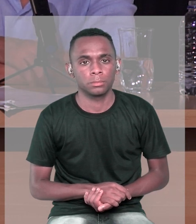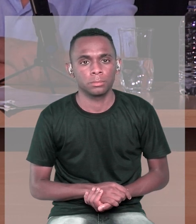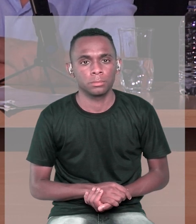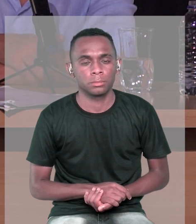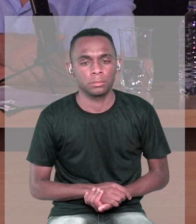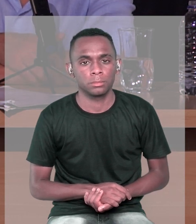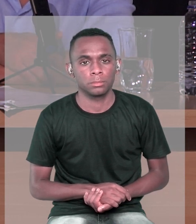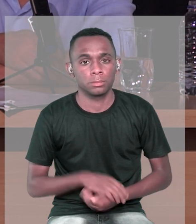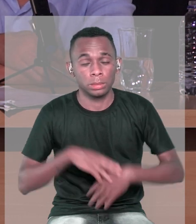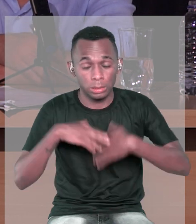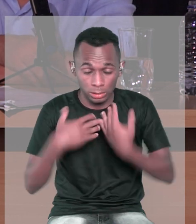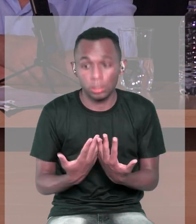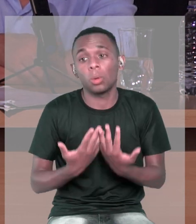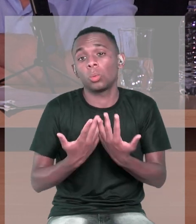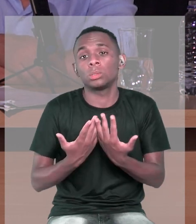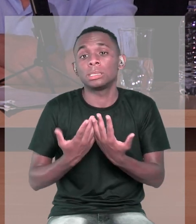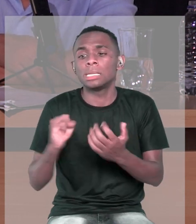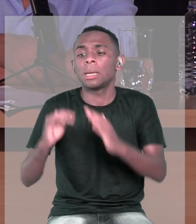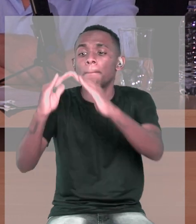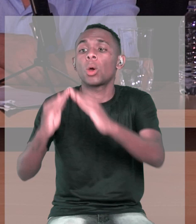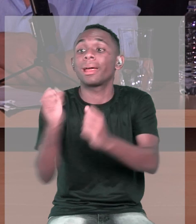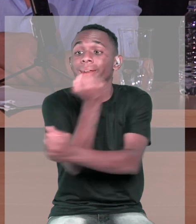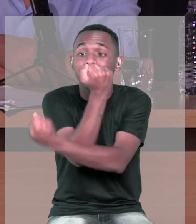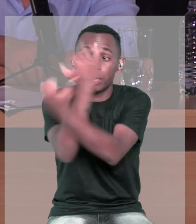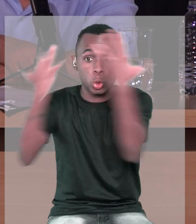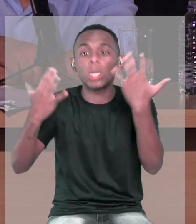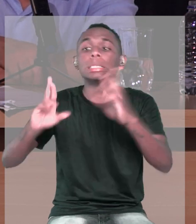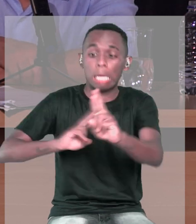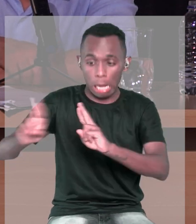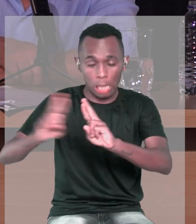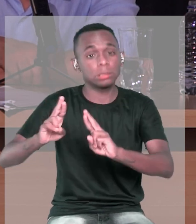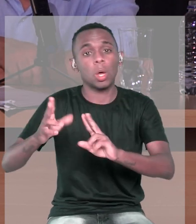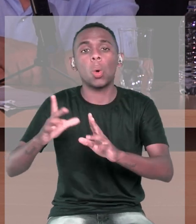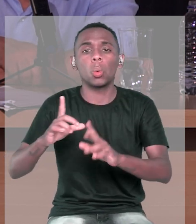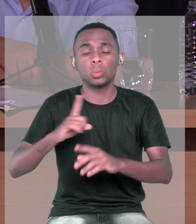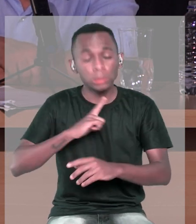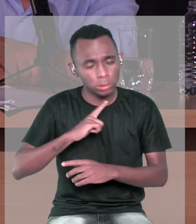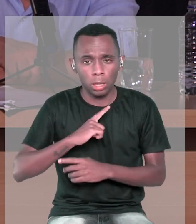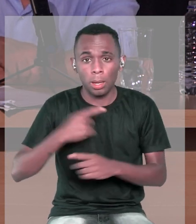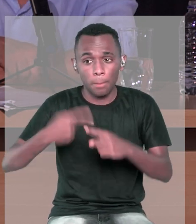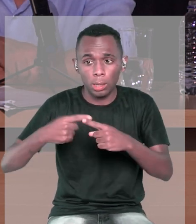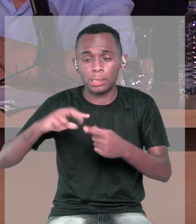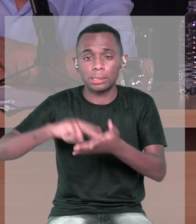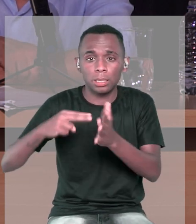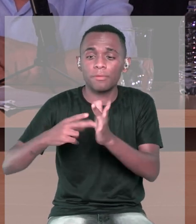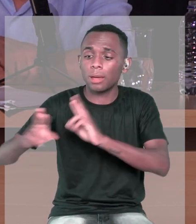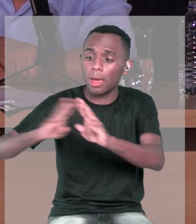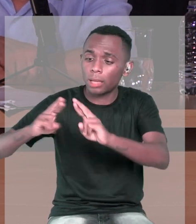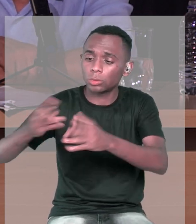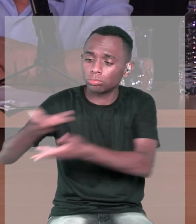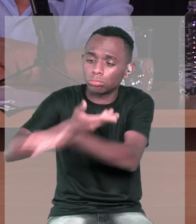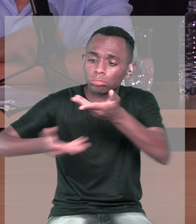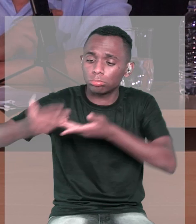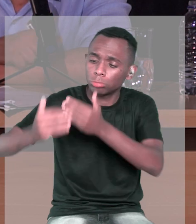mora na natureza, existe uma apropriação que é recíproca, né? Existe uma coapropriação recíproca e